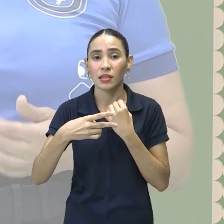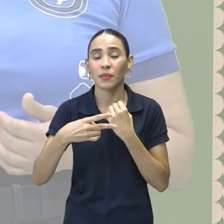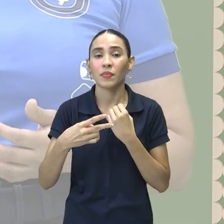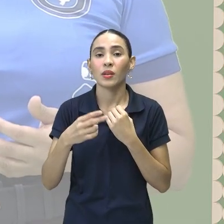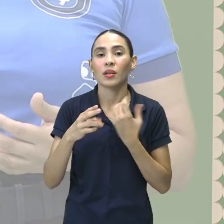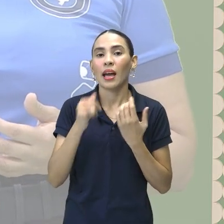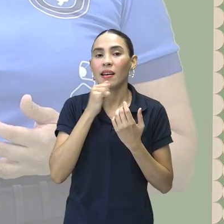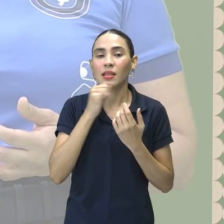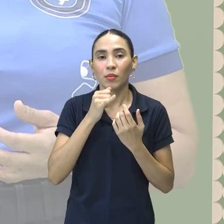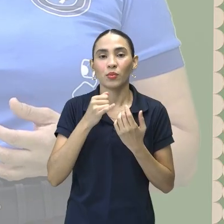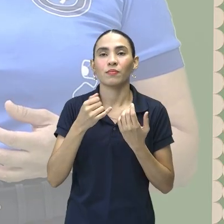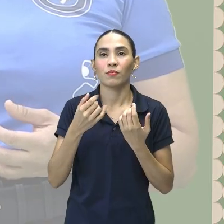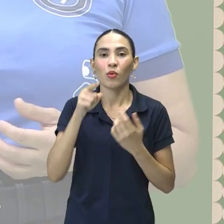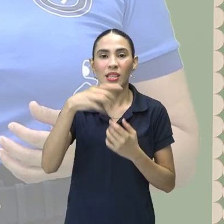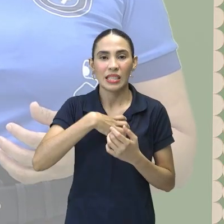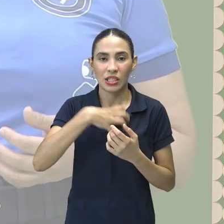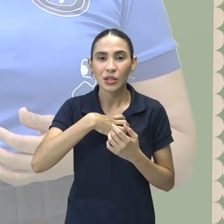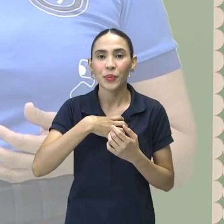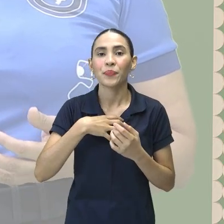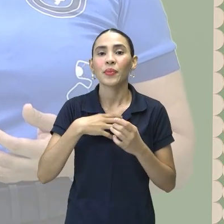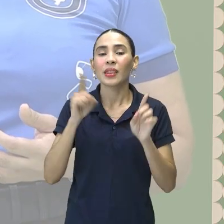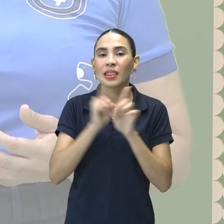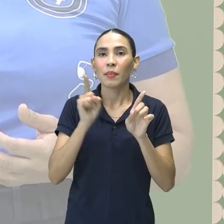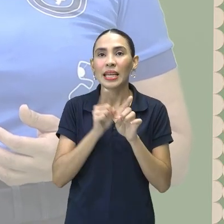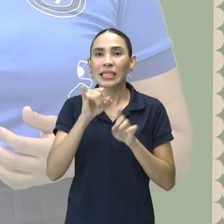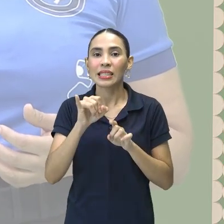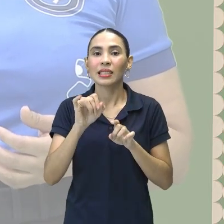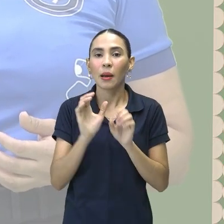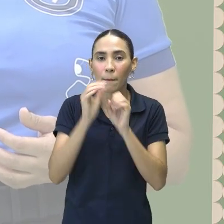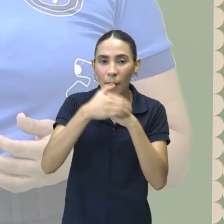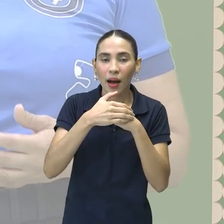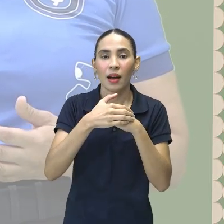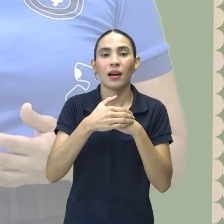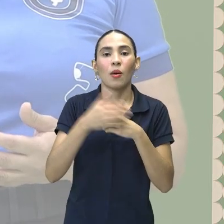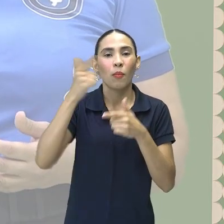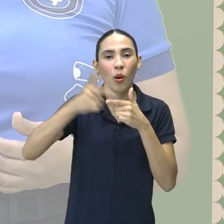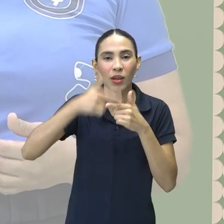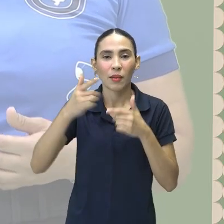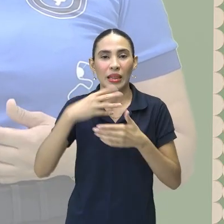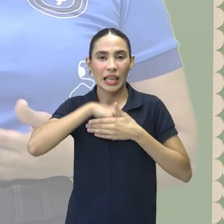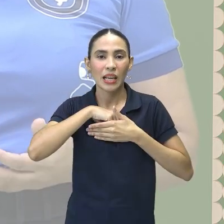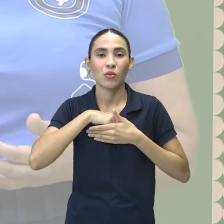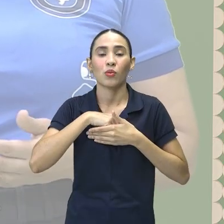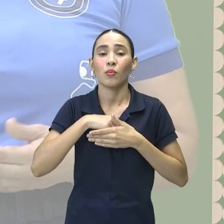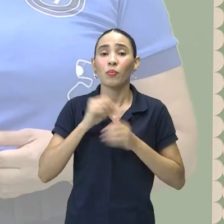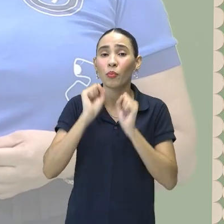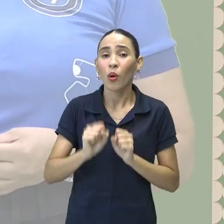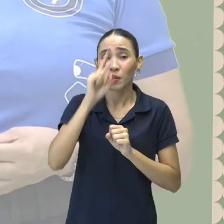de algo que está lhe afetando, e essa questão de mascarar só vai fazer com que o problema se torne